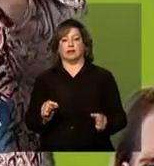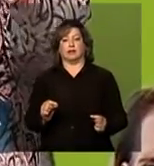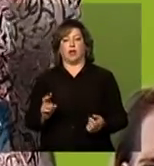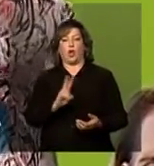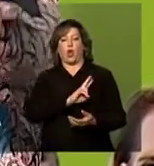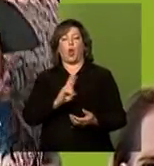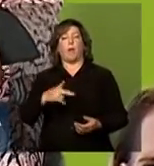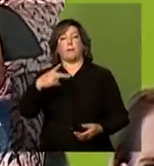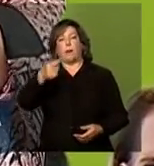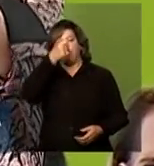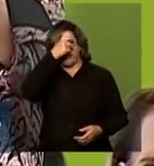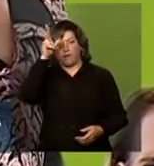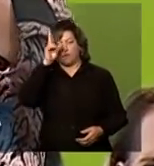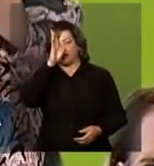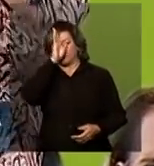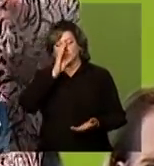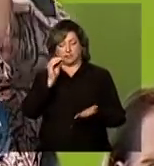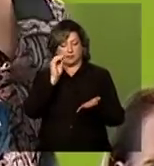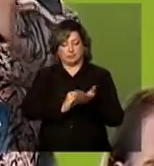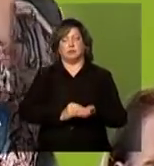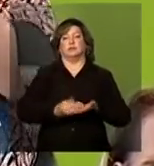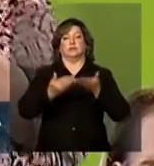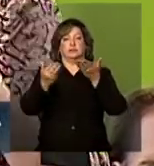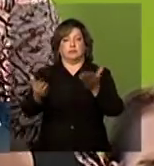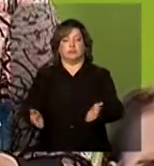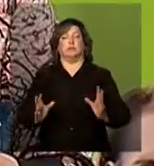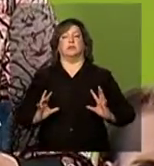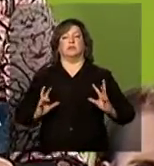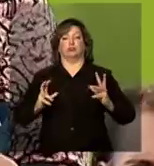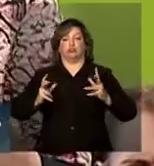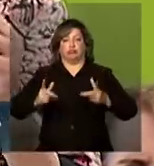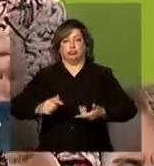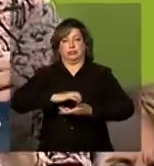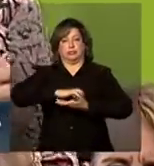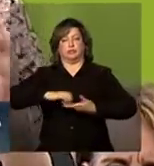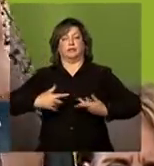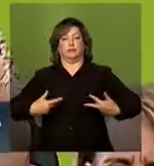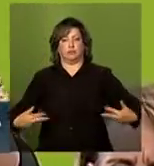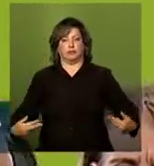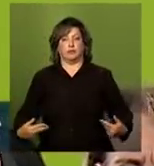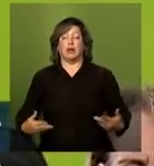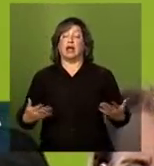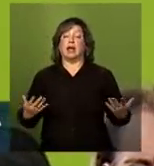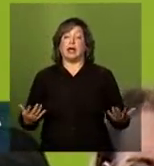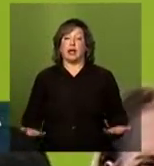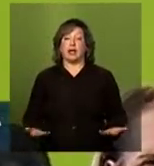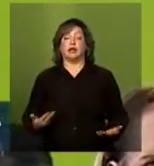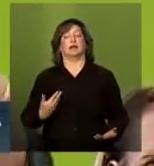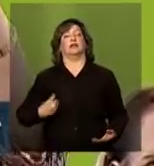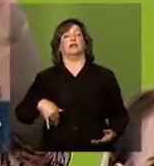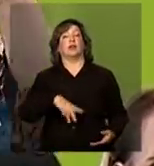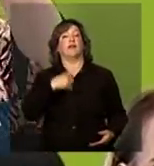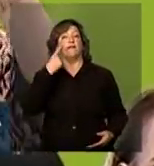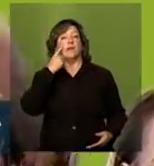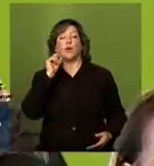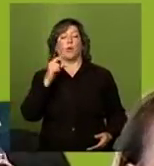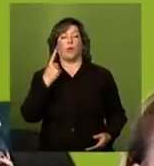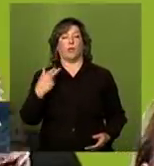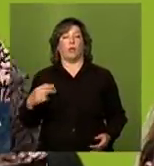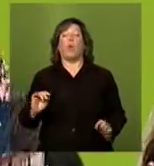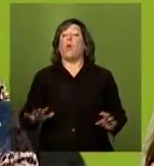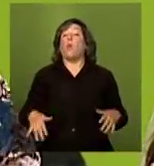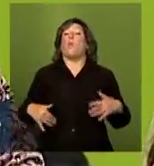nome da prefeitura as máquinas E aí nós olhamos o seguinte Quais os